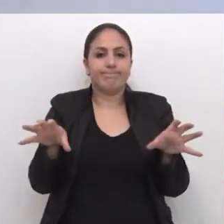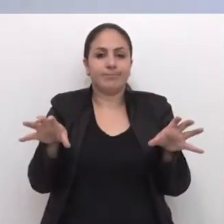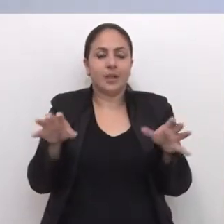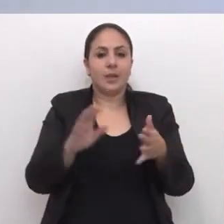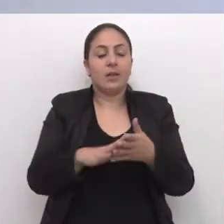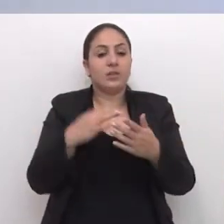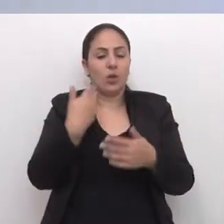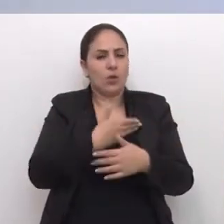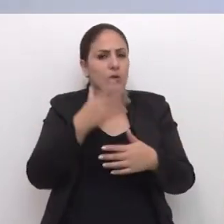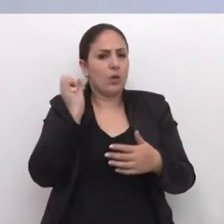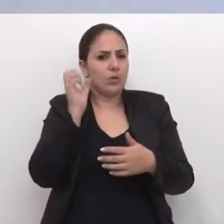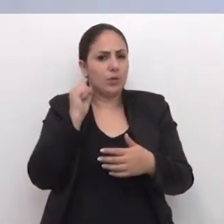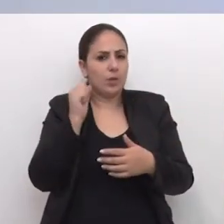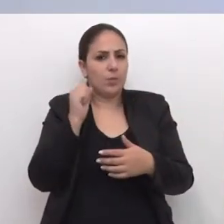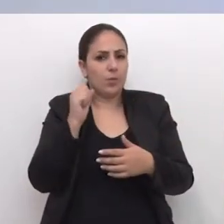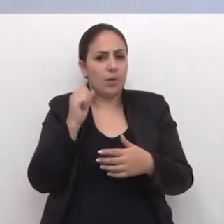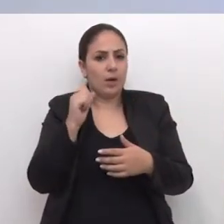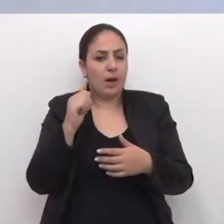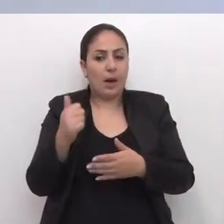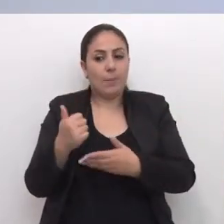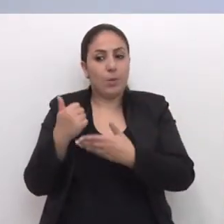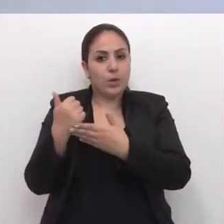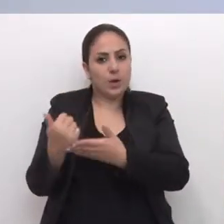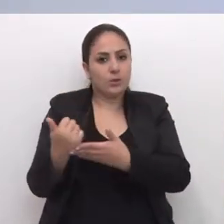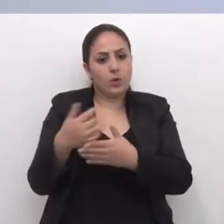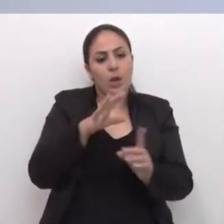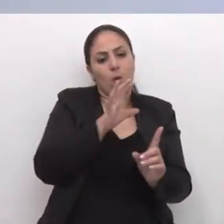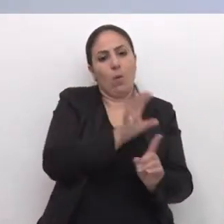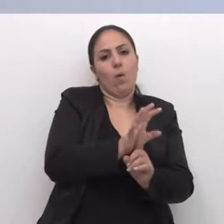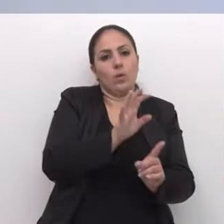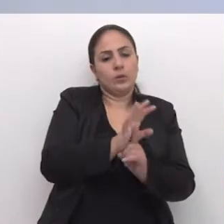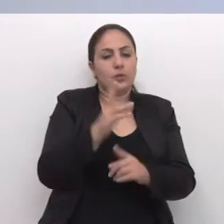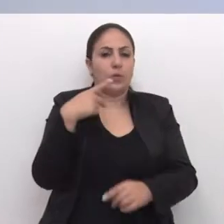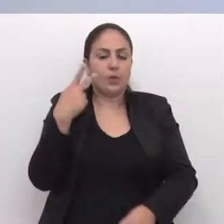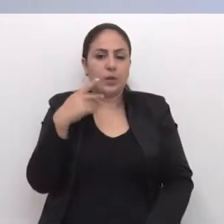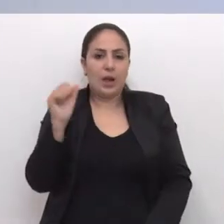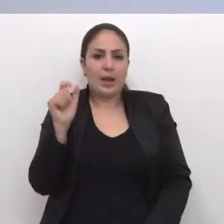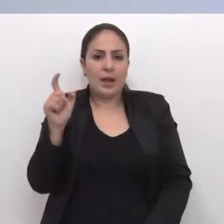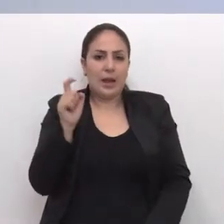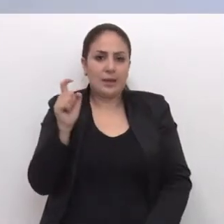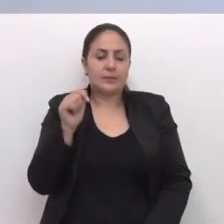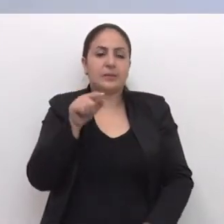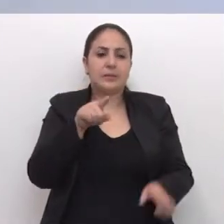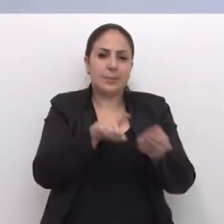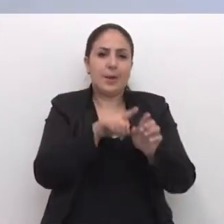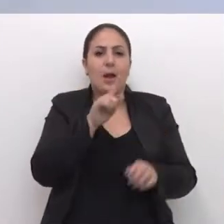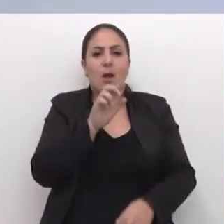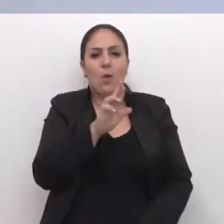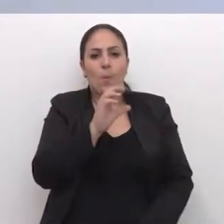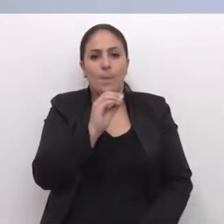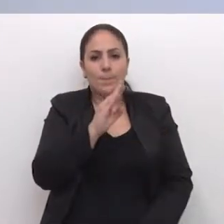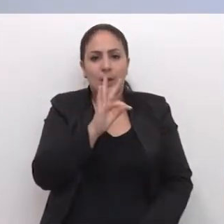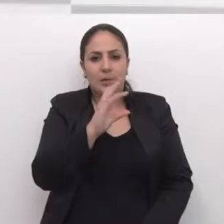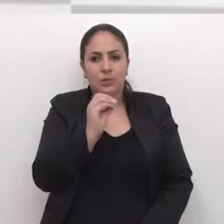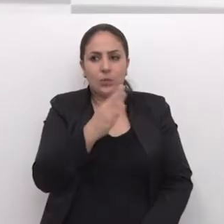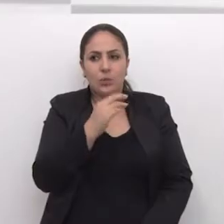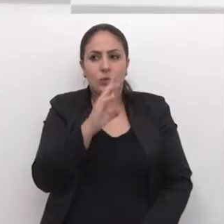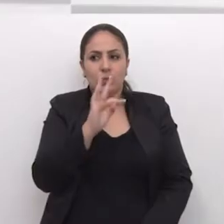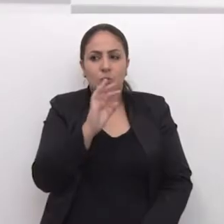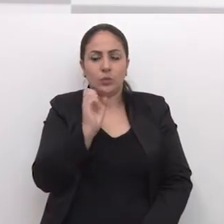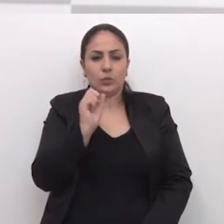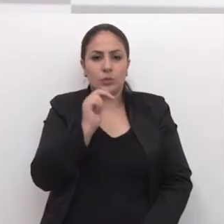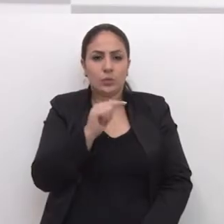Municipal, ouvimos os argumentos contra e a favor dos vereadores Alex Necker e Roberto Gabriel Tozon.